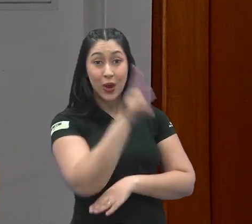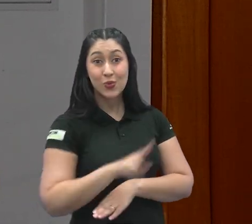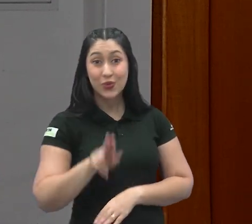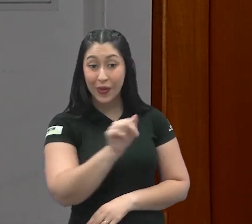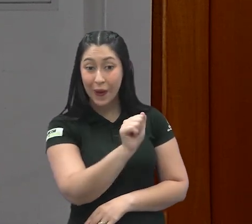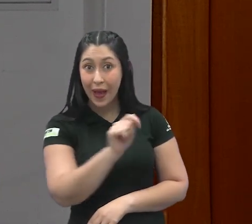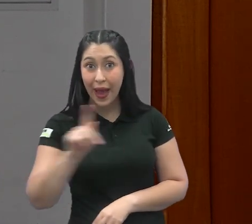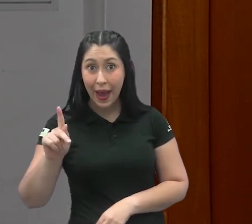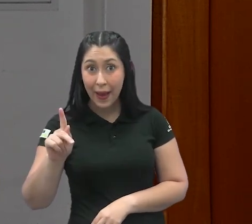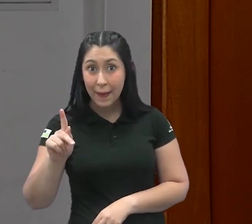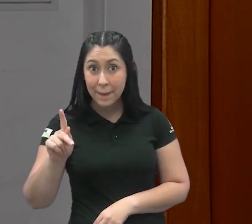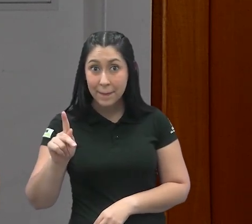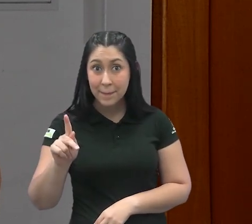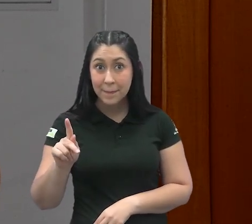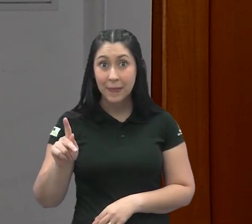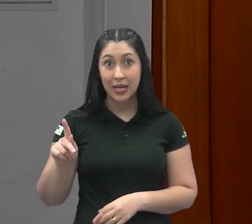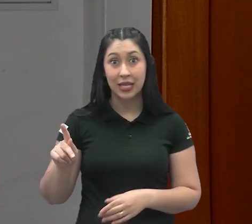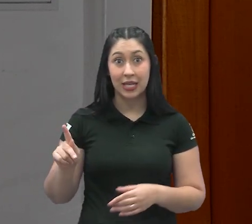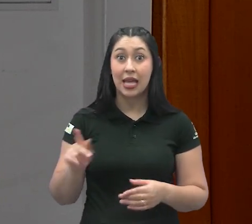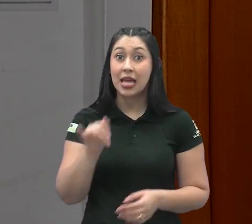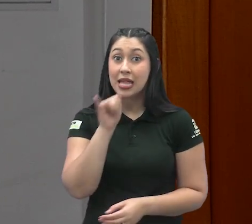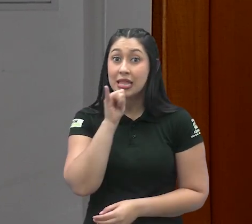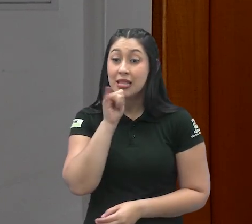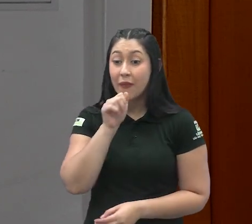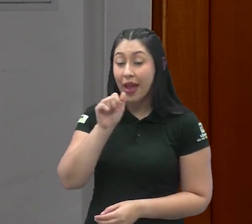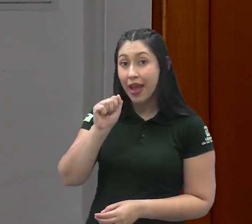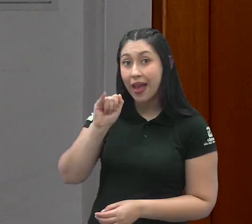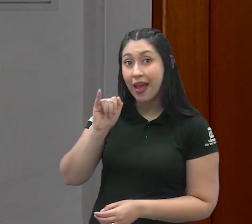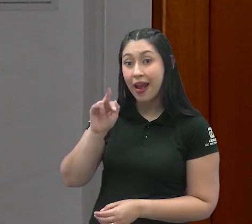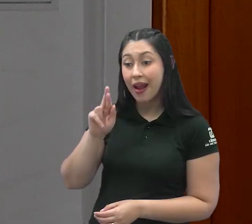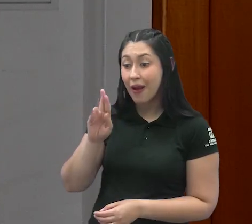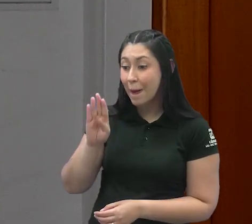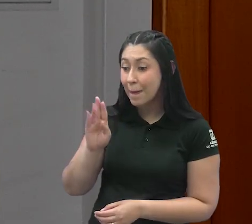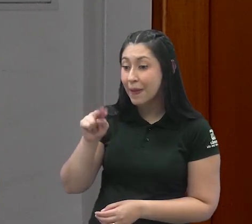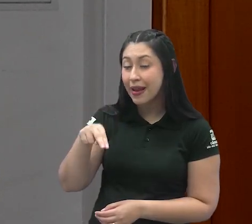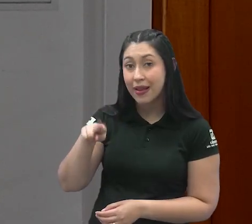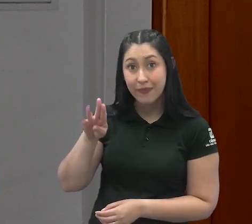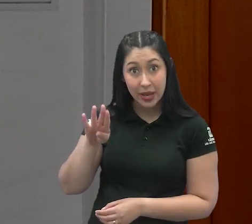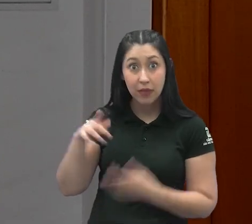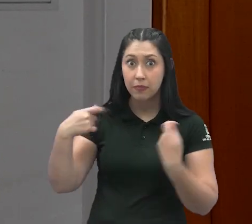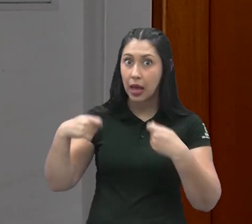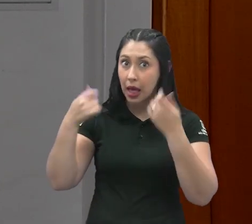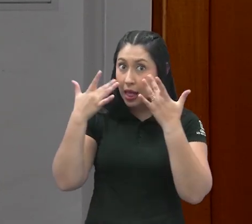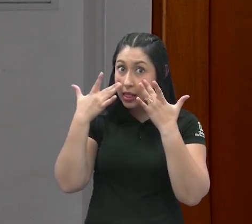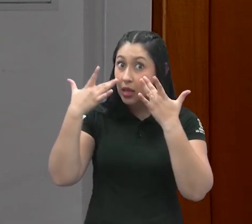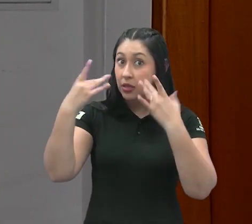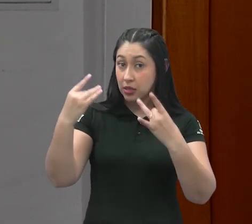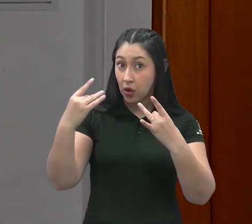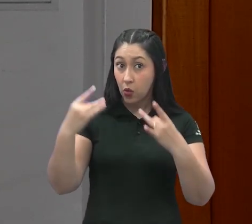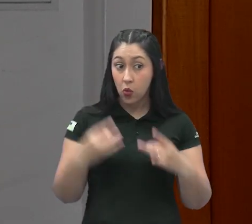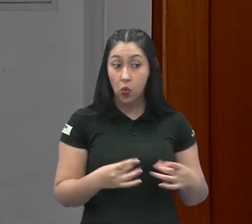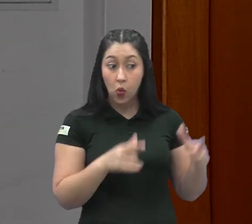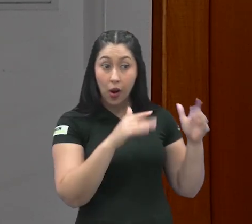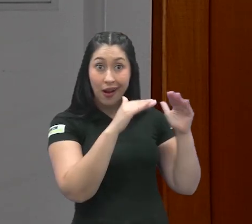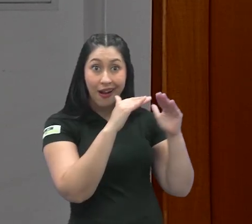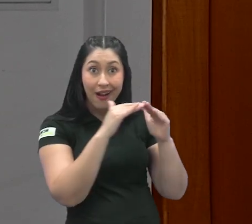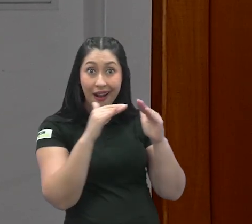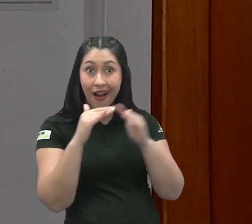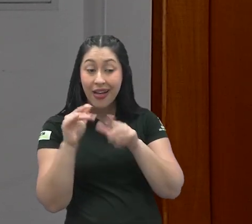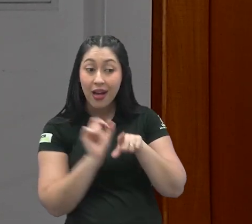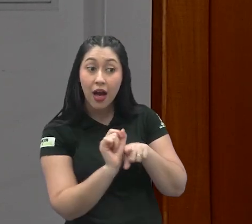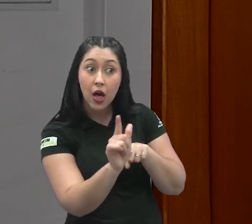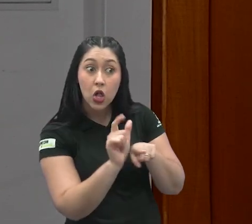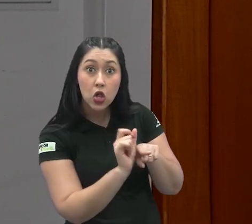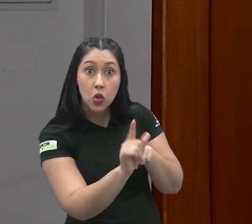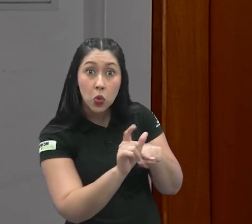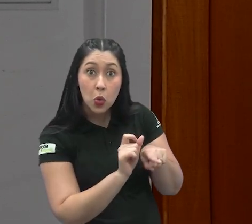meio de aplicativos como o Airbnb, é preciso ficar atento. Imóveis residenciais que são alugados